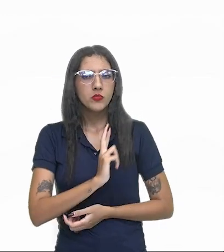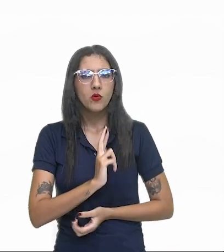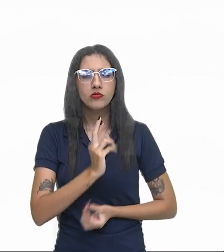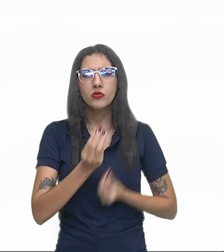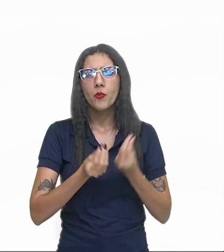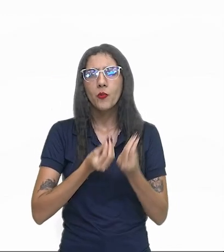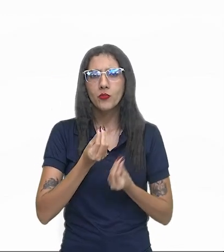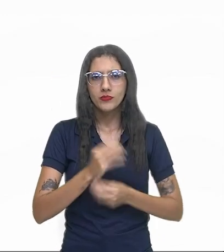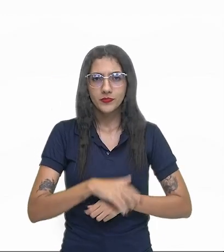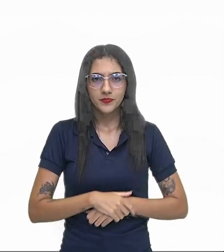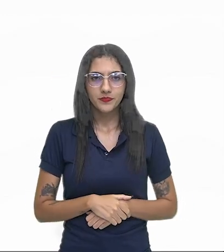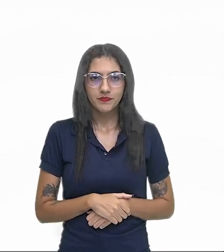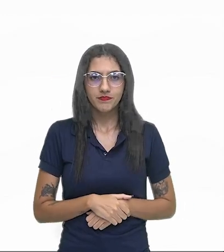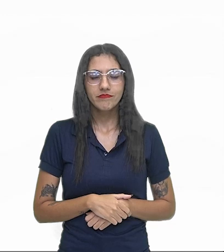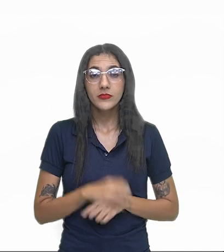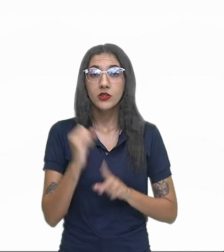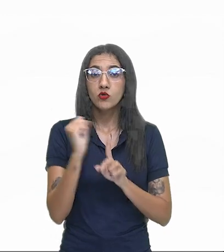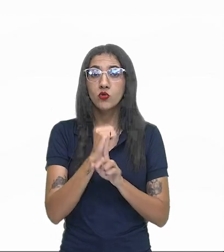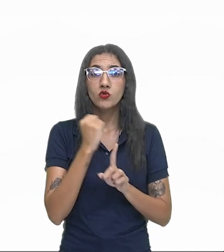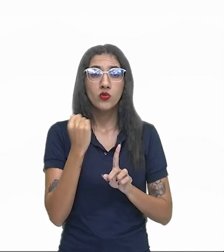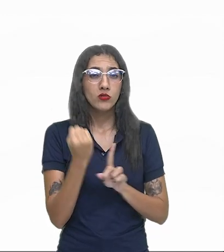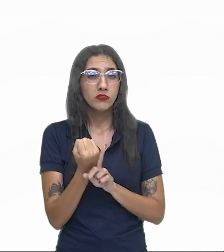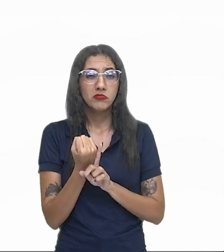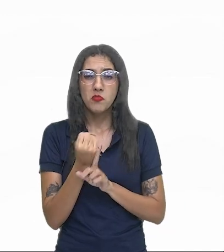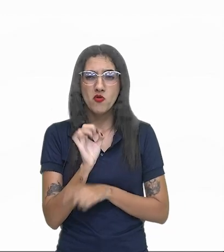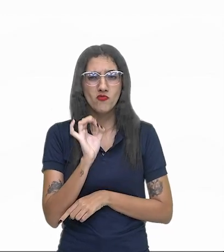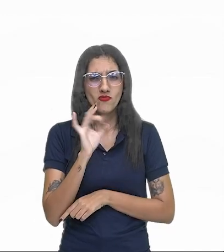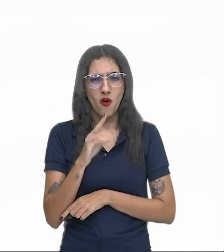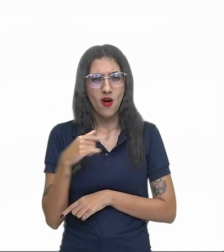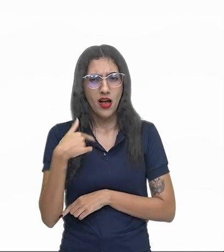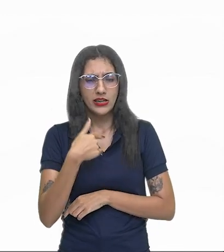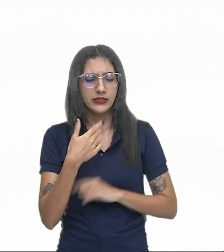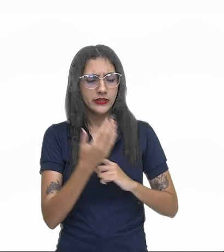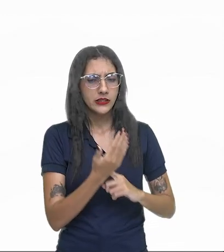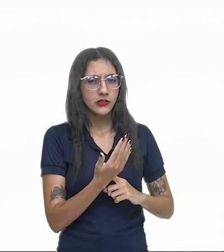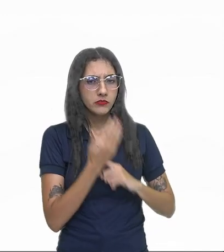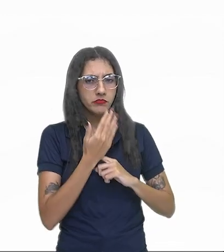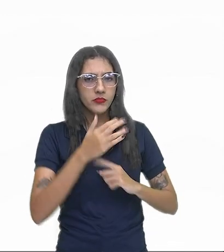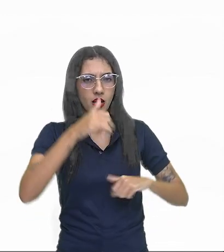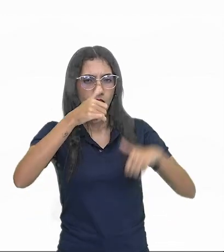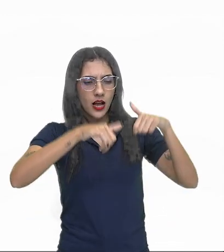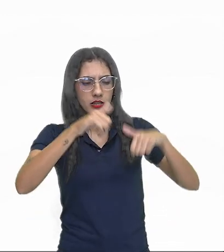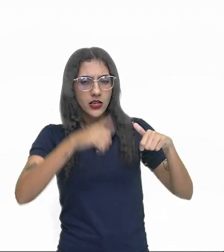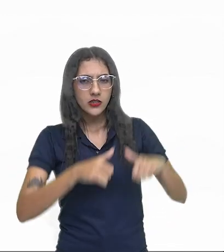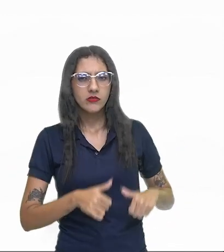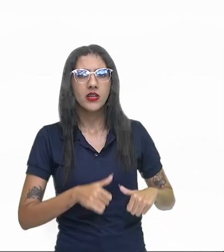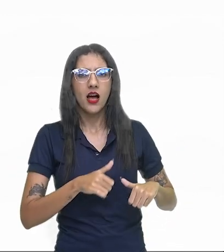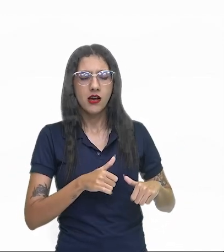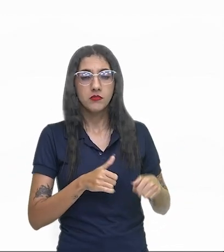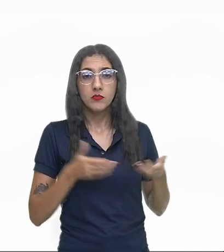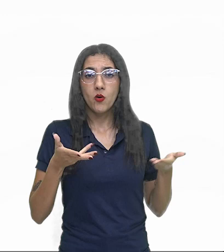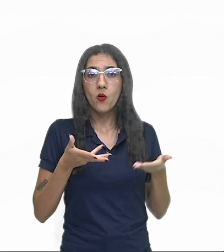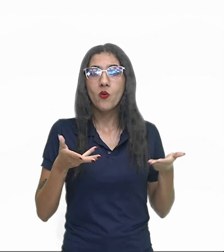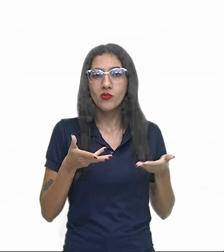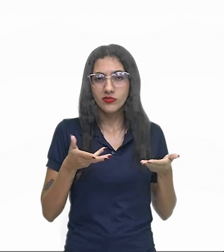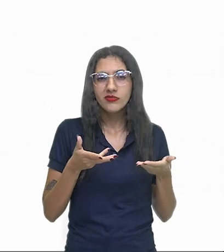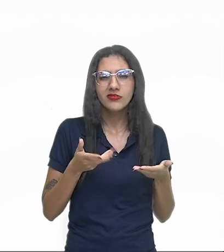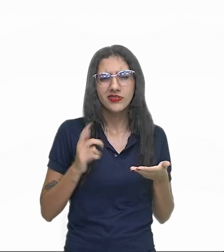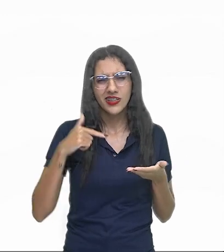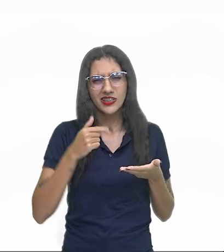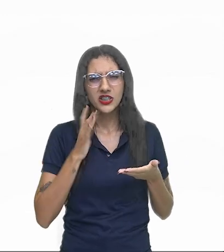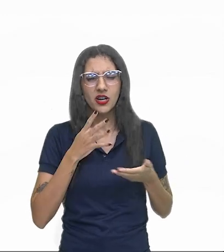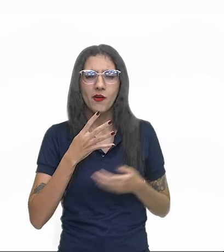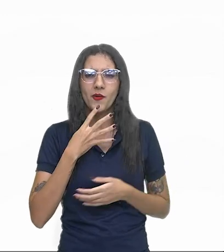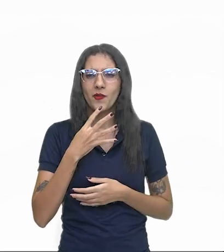a sociologia não apenas nos ajuda a analisar os padrões atuais, aqueles que